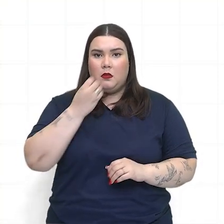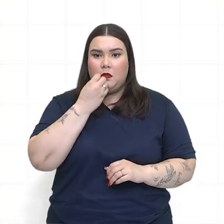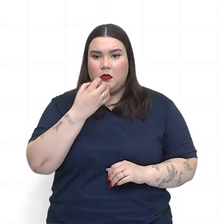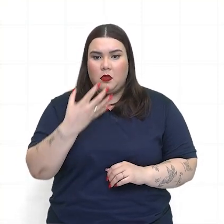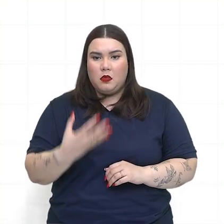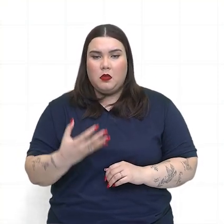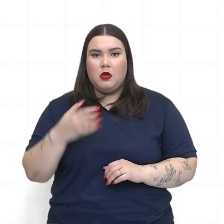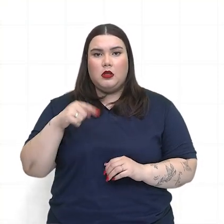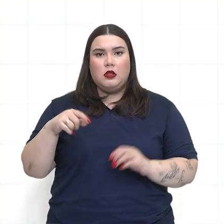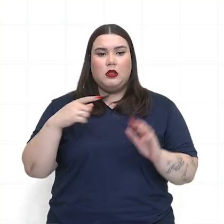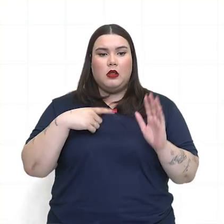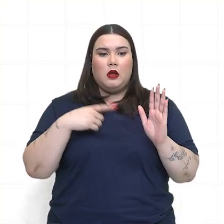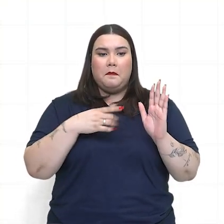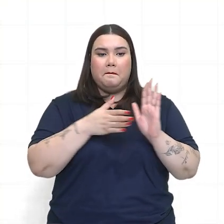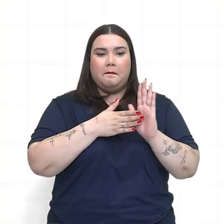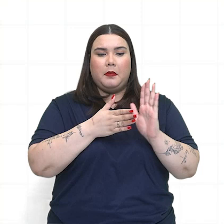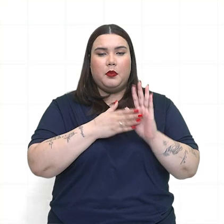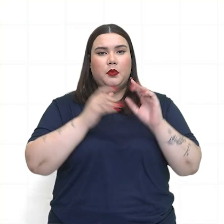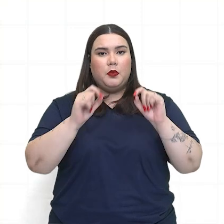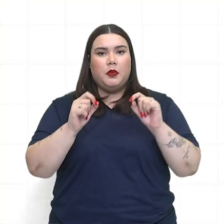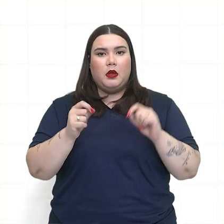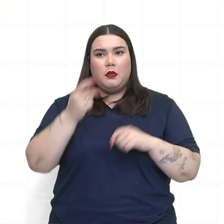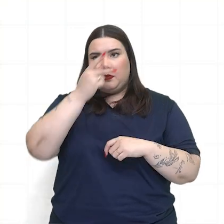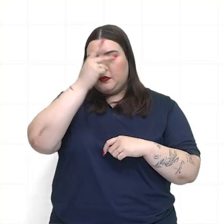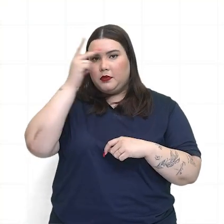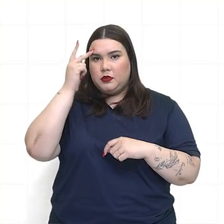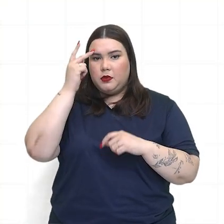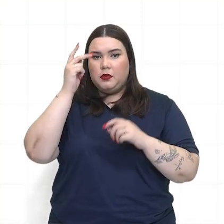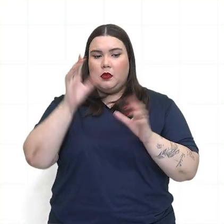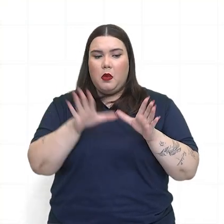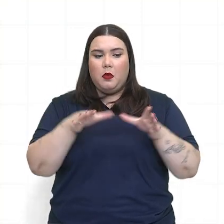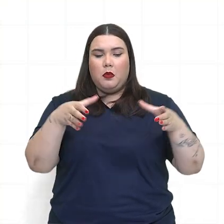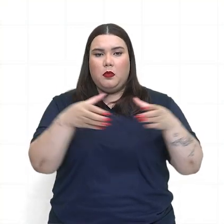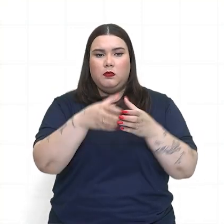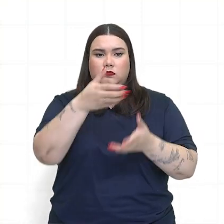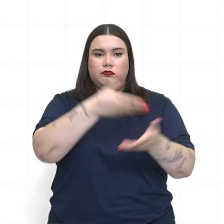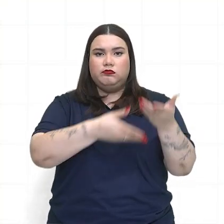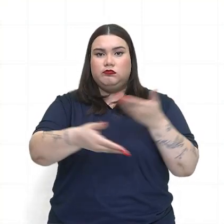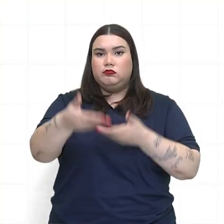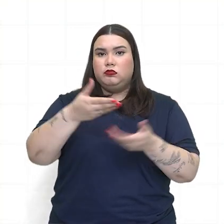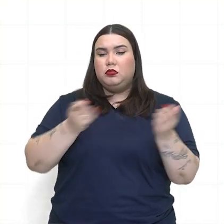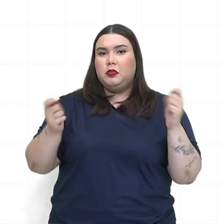possam melhor conviver.